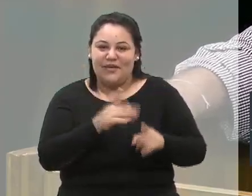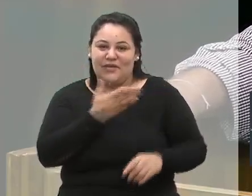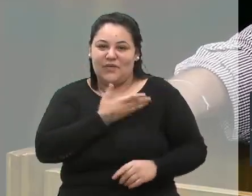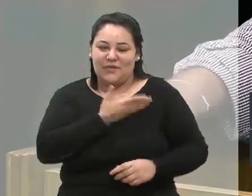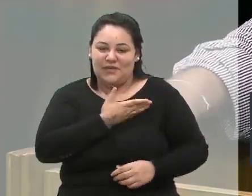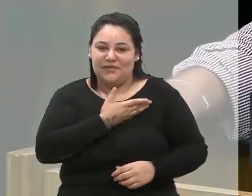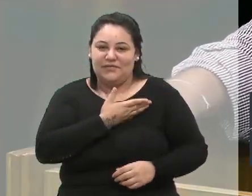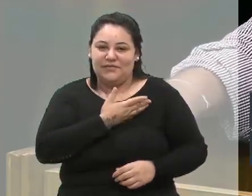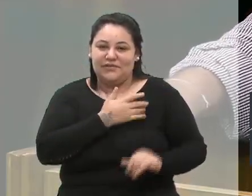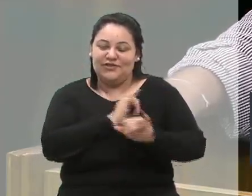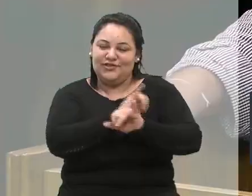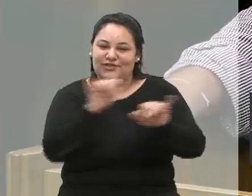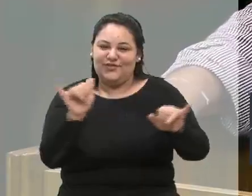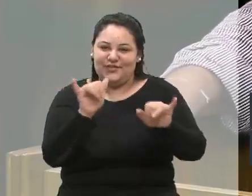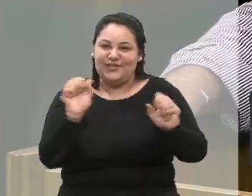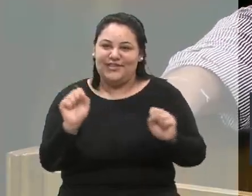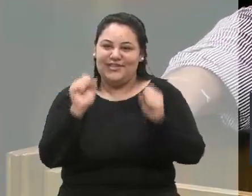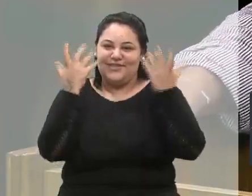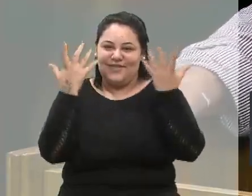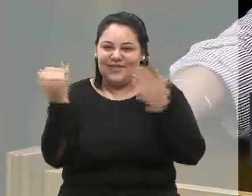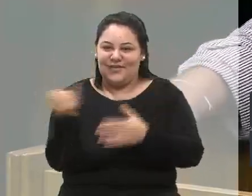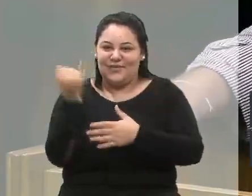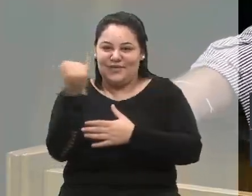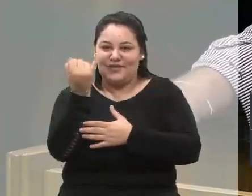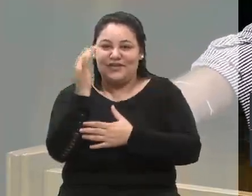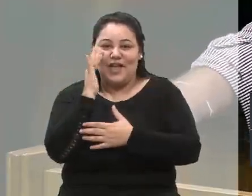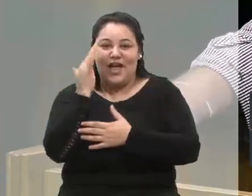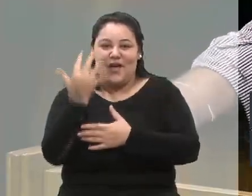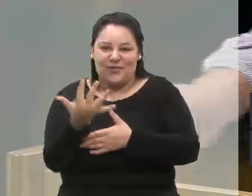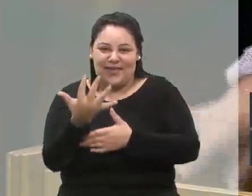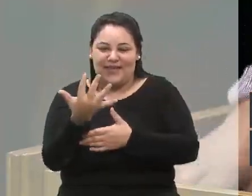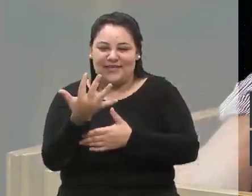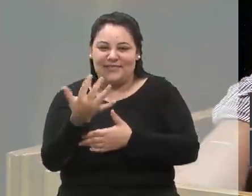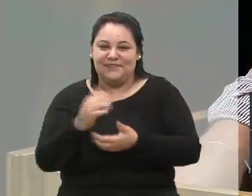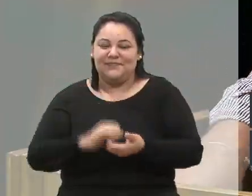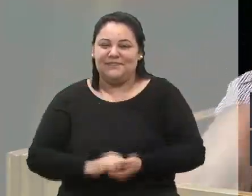amigos, divulgando esse grande evento que acontecerá